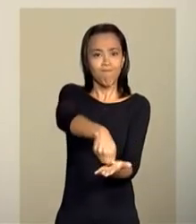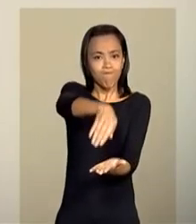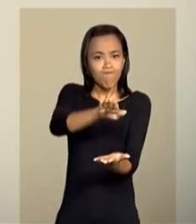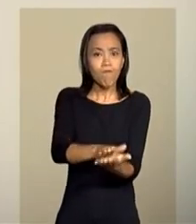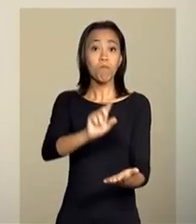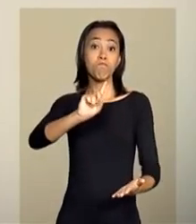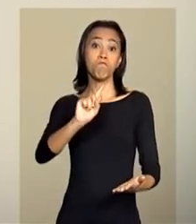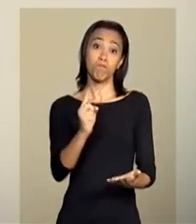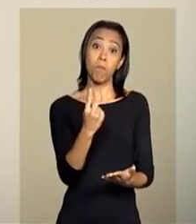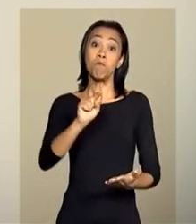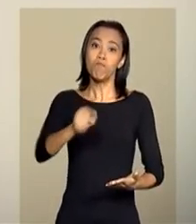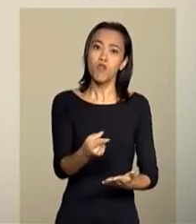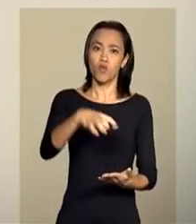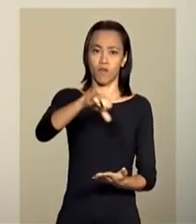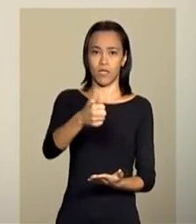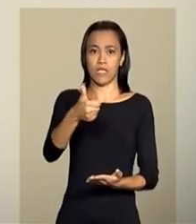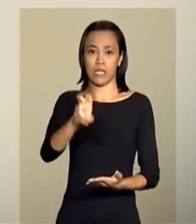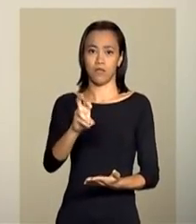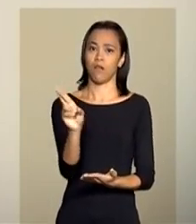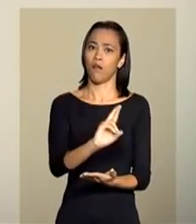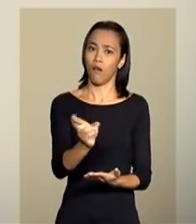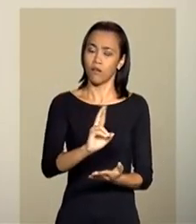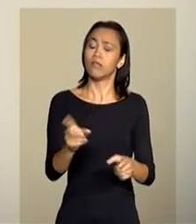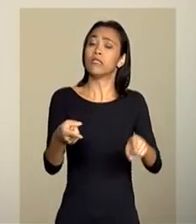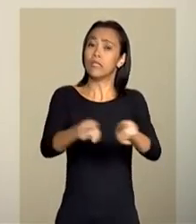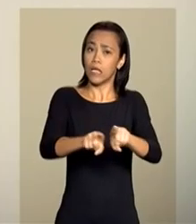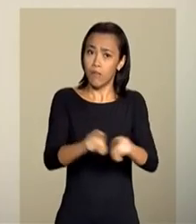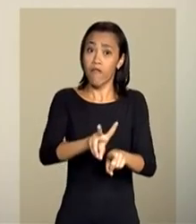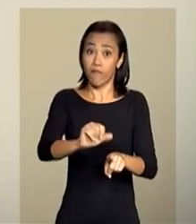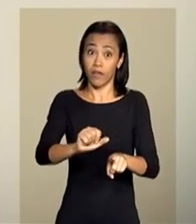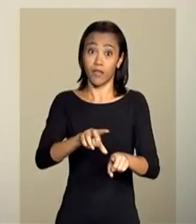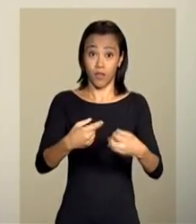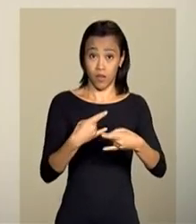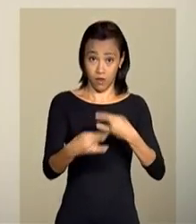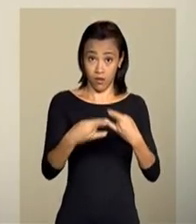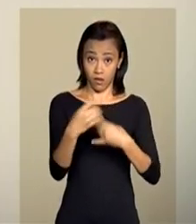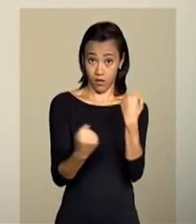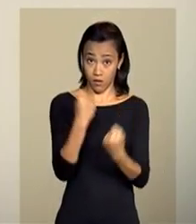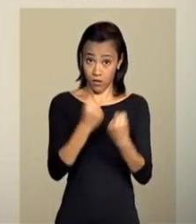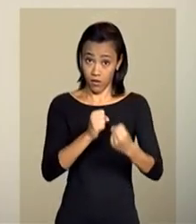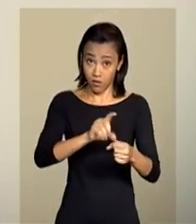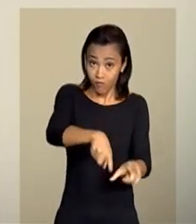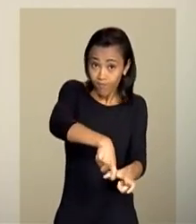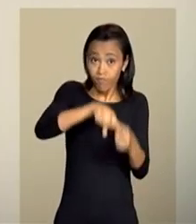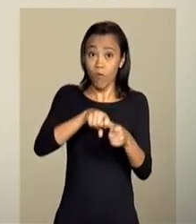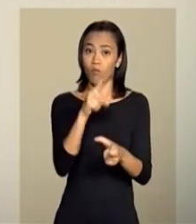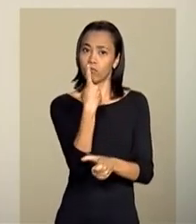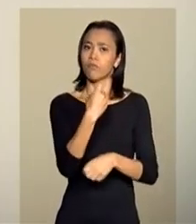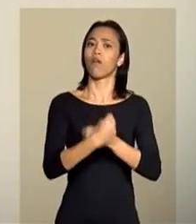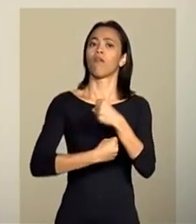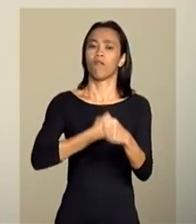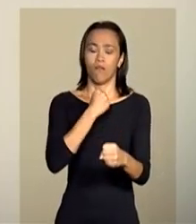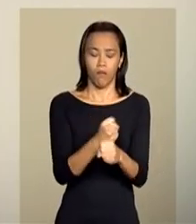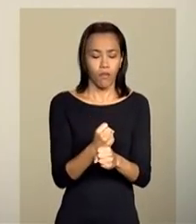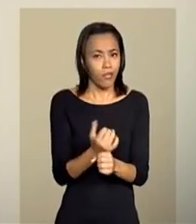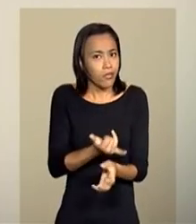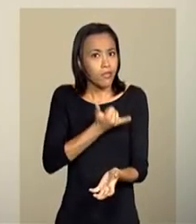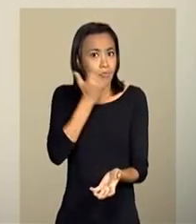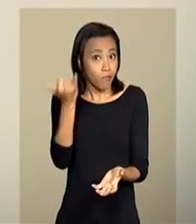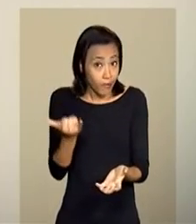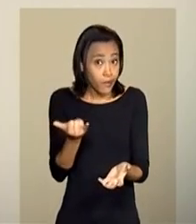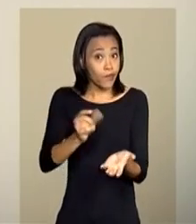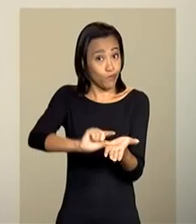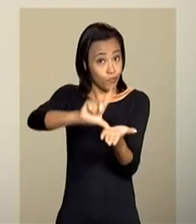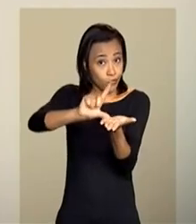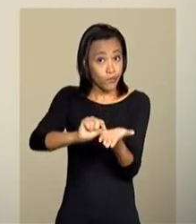de R 19915 E ainda vai ter a carteira de motorista suspensa por um ano dependendo do